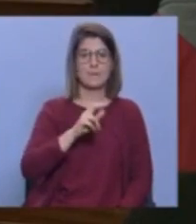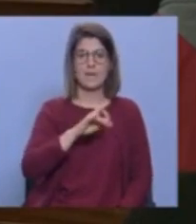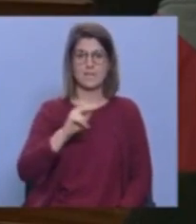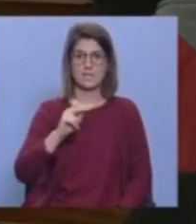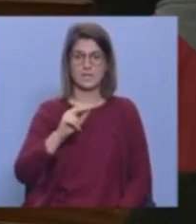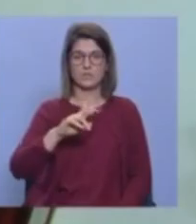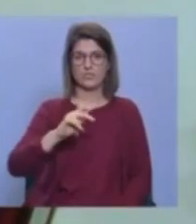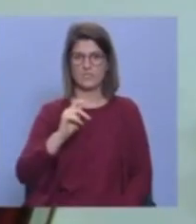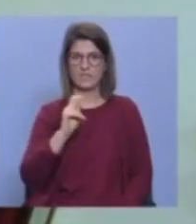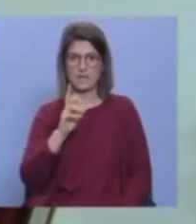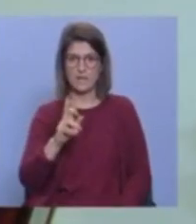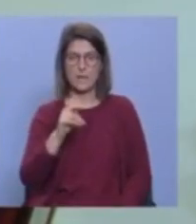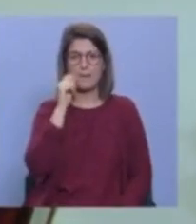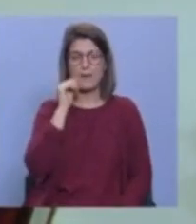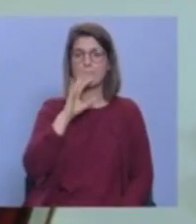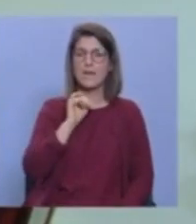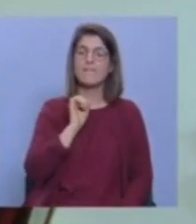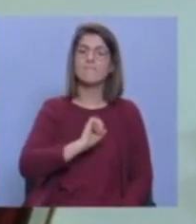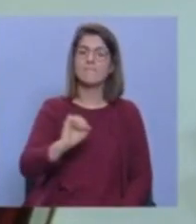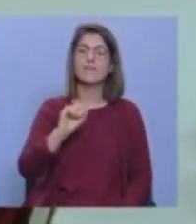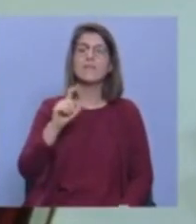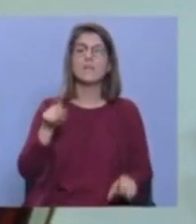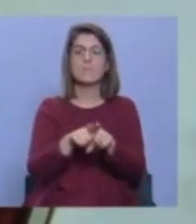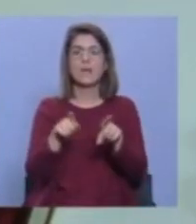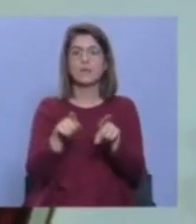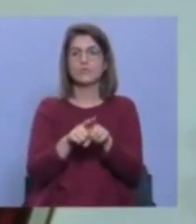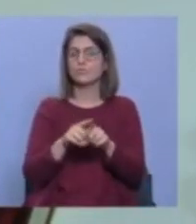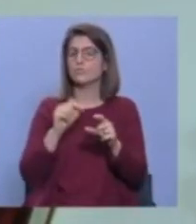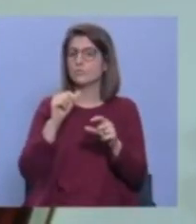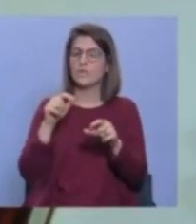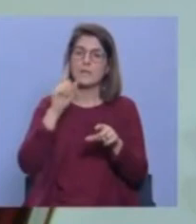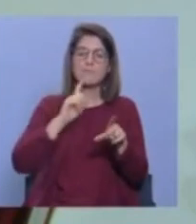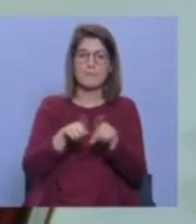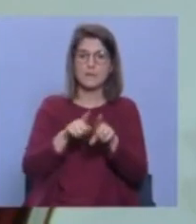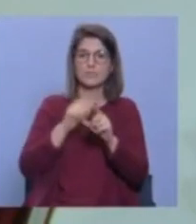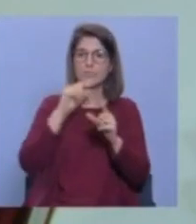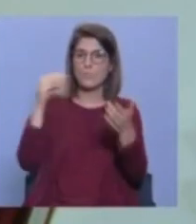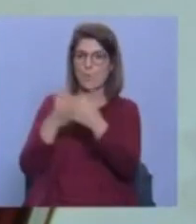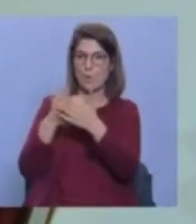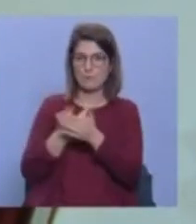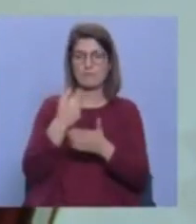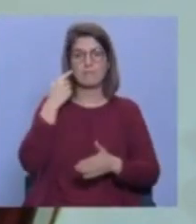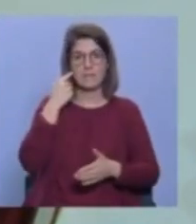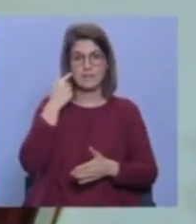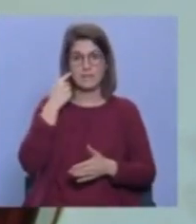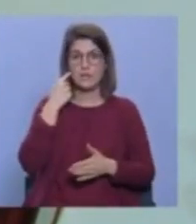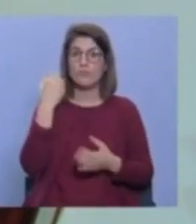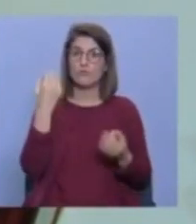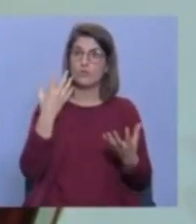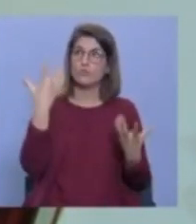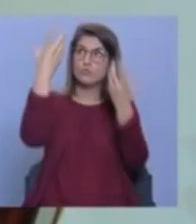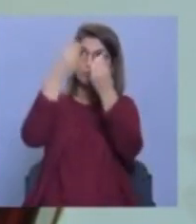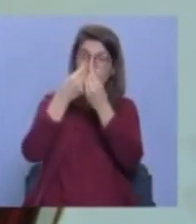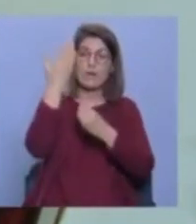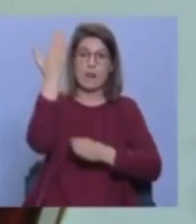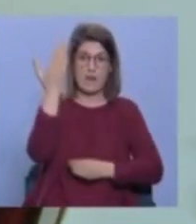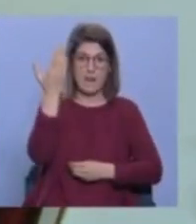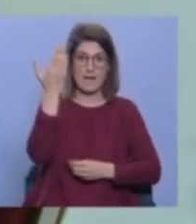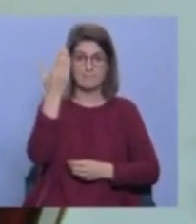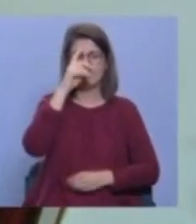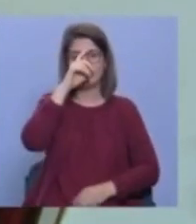seus pais, e todos os nossos irmãos e irmãs do Purgatório. A quem já chamastes para vós?